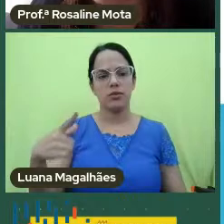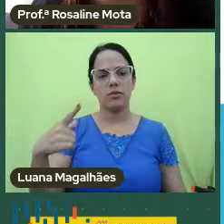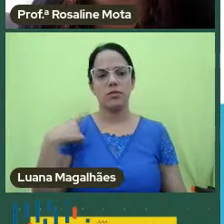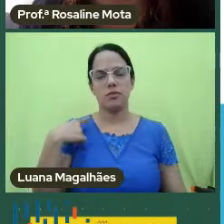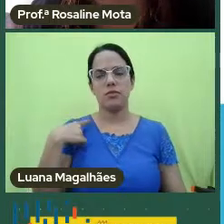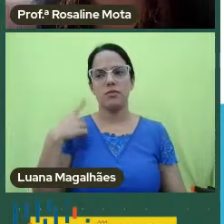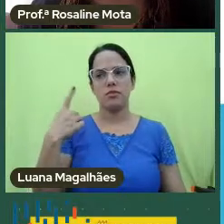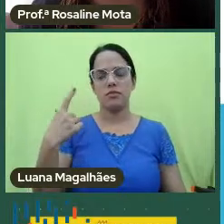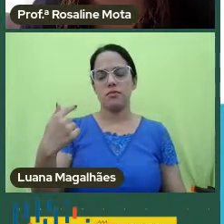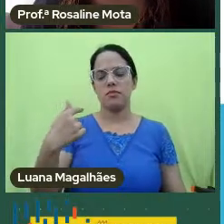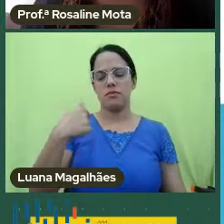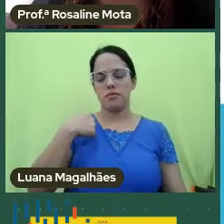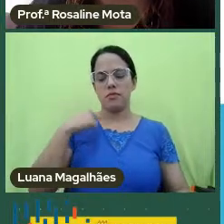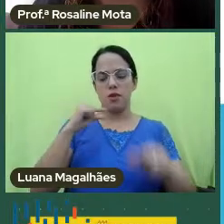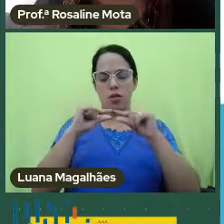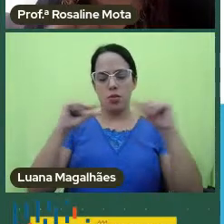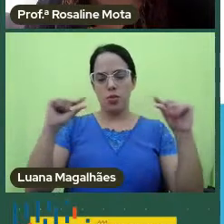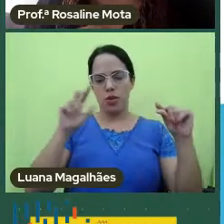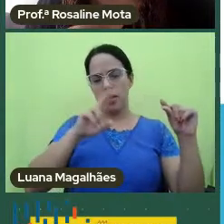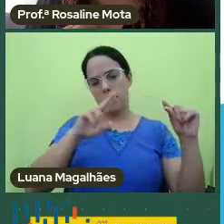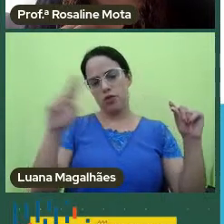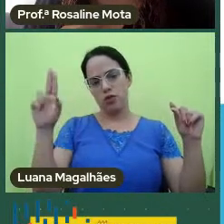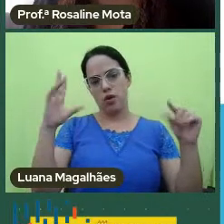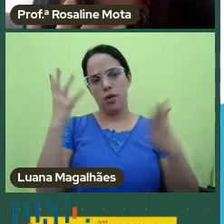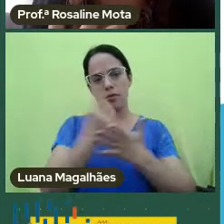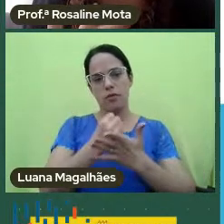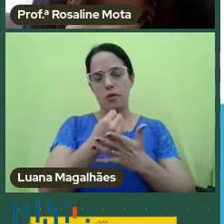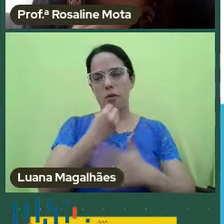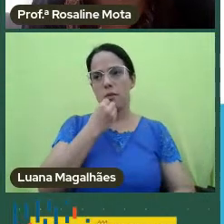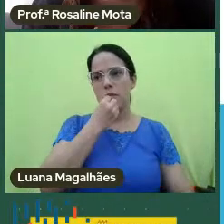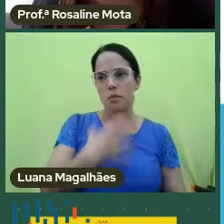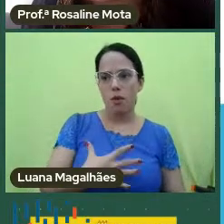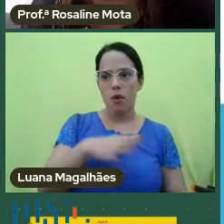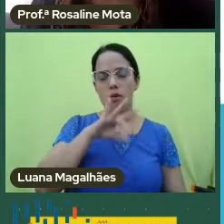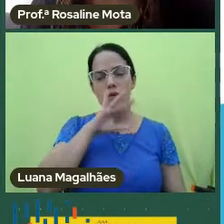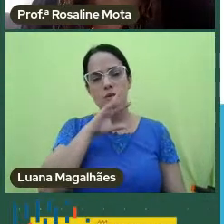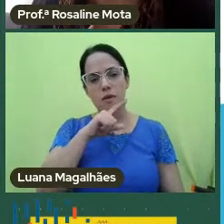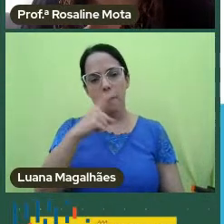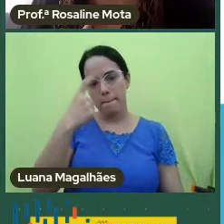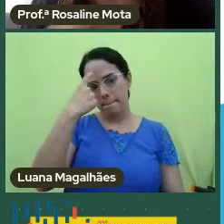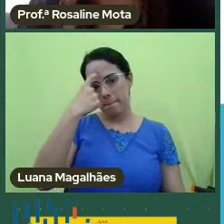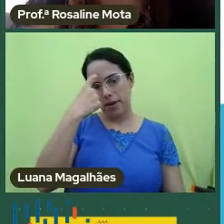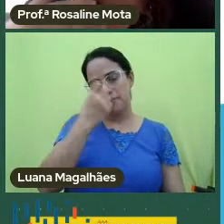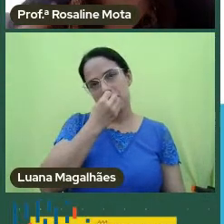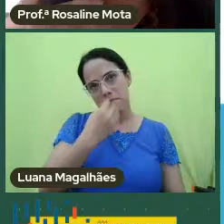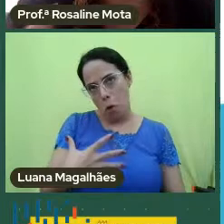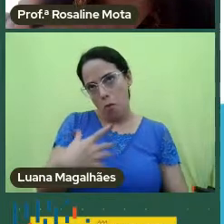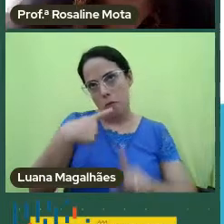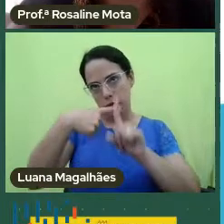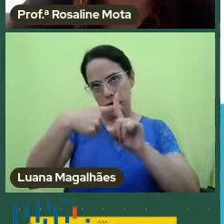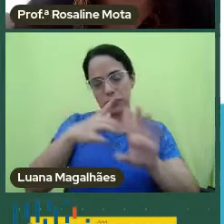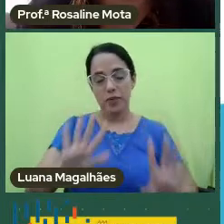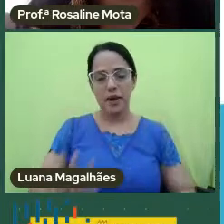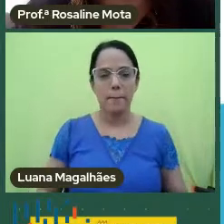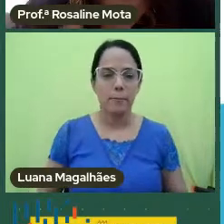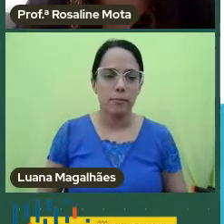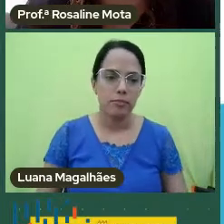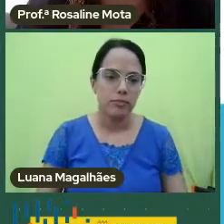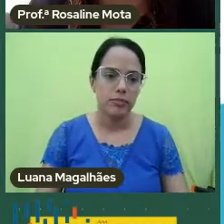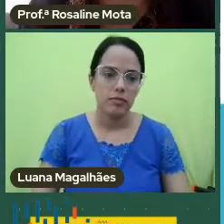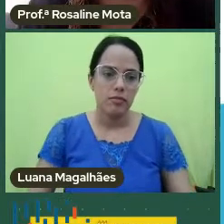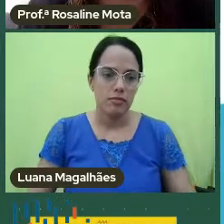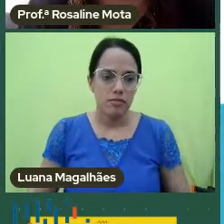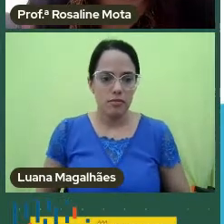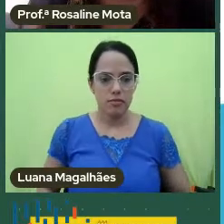eu perdi. Não sei nem o que botaram de mim, se foi de bem ou se foi de mal. Espero que tenha sido de bem, né? Mas, então, assim, essa dinâmica,